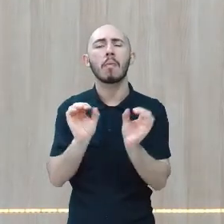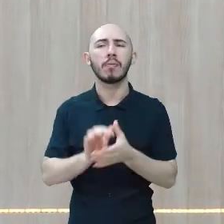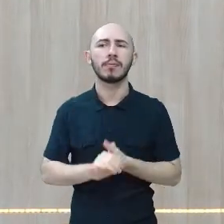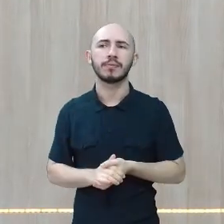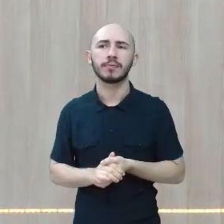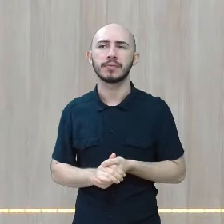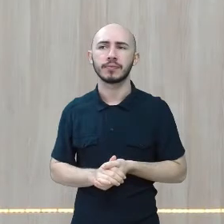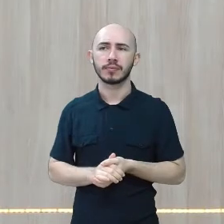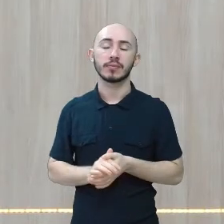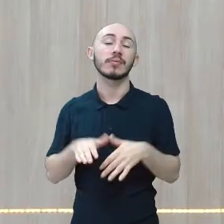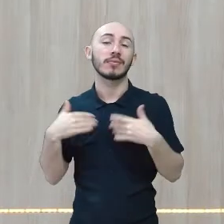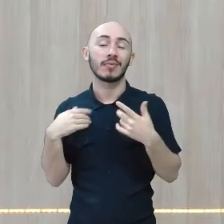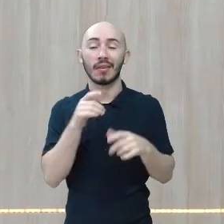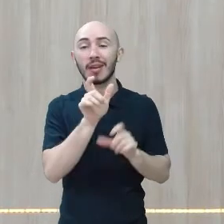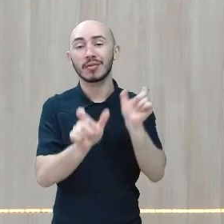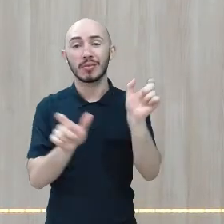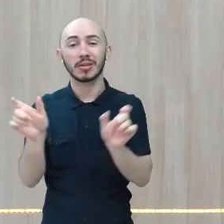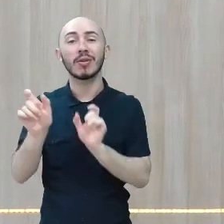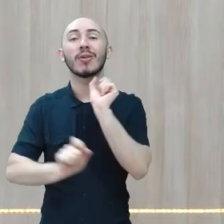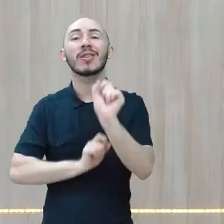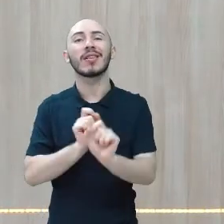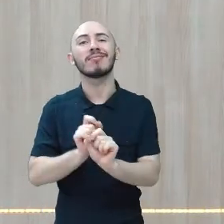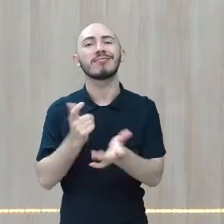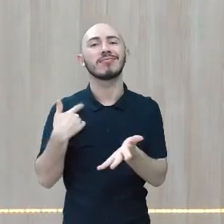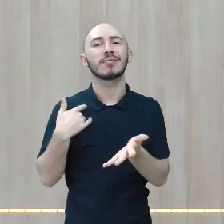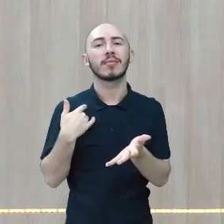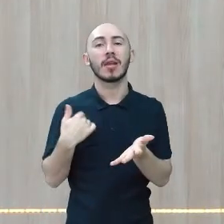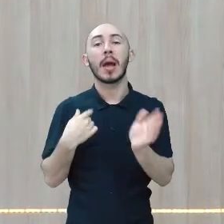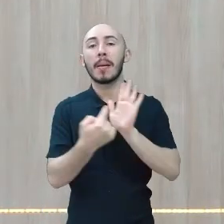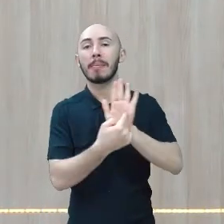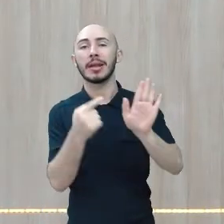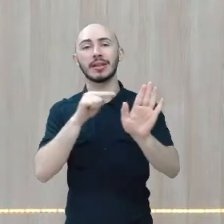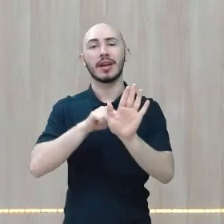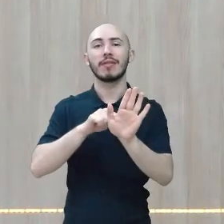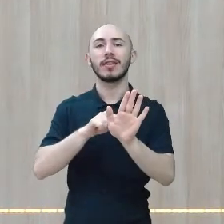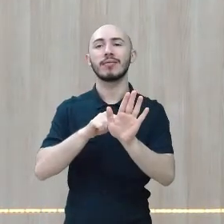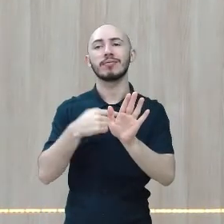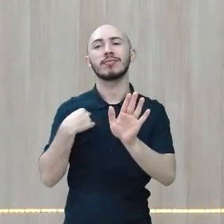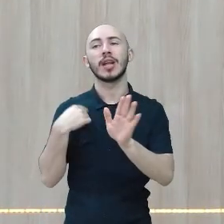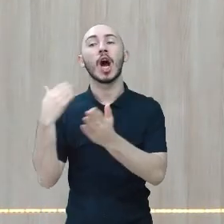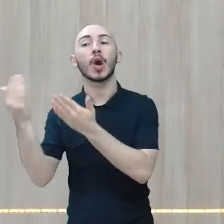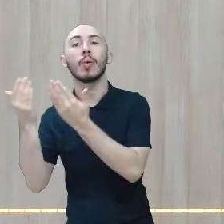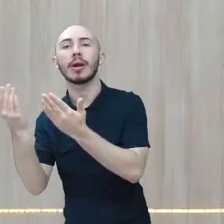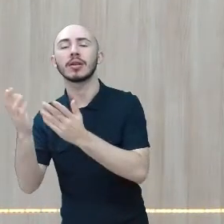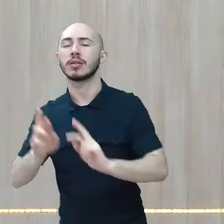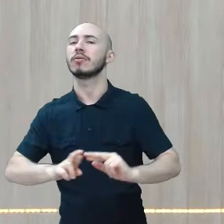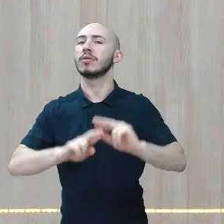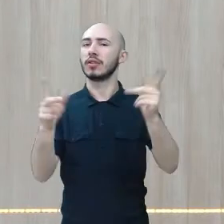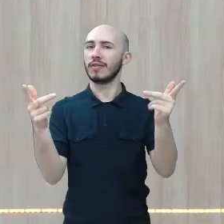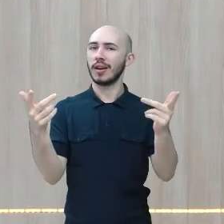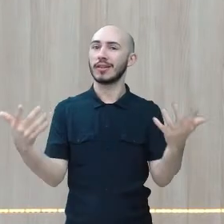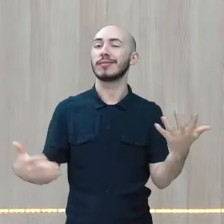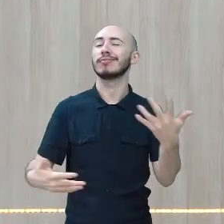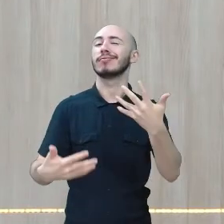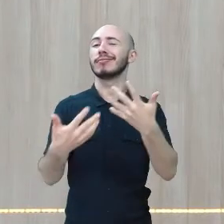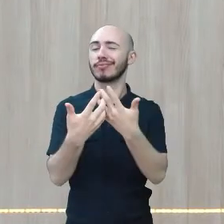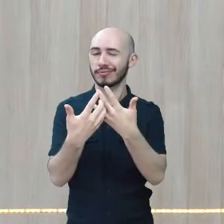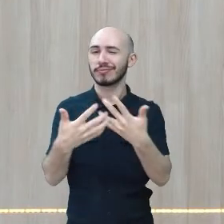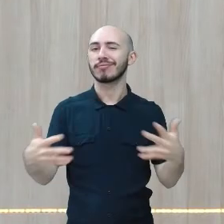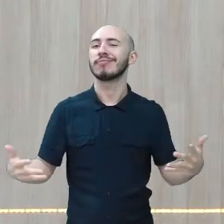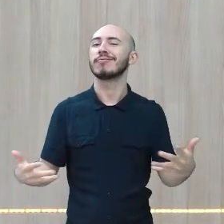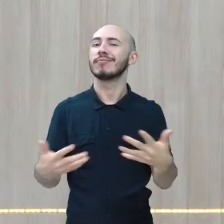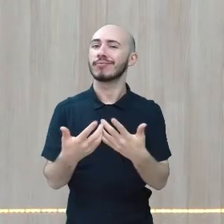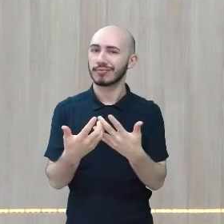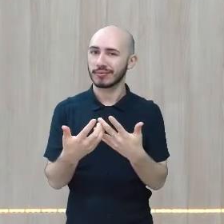muita gente confunde a metáfora com a comparação, que é outra figura de linguagem. E aí eu vou mostrar